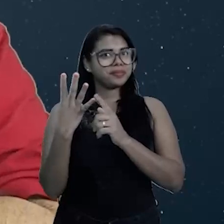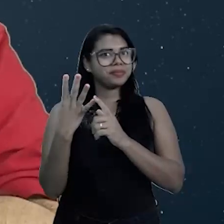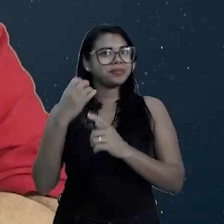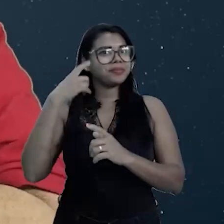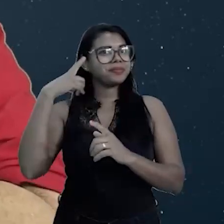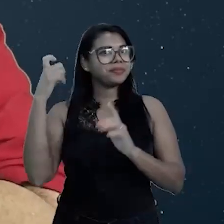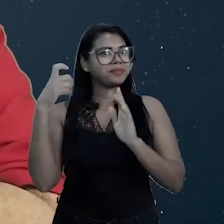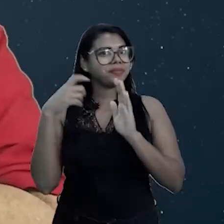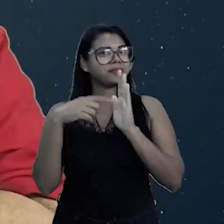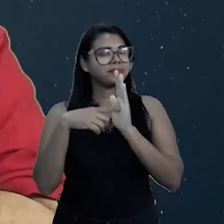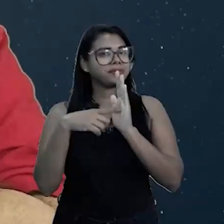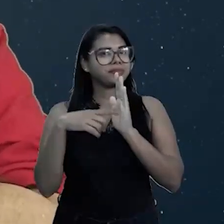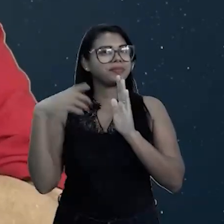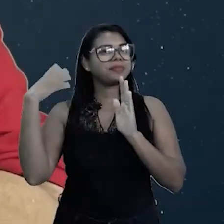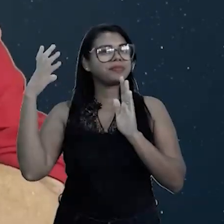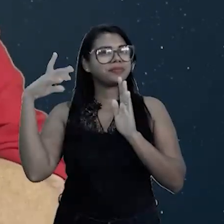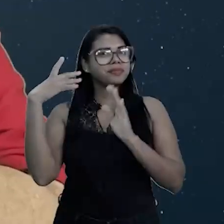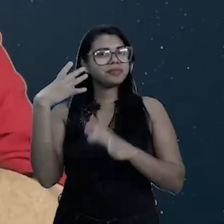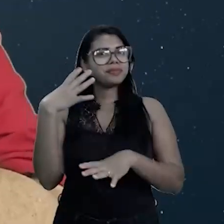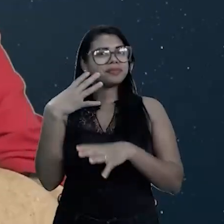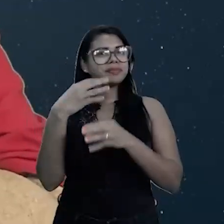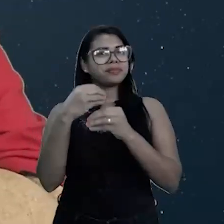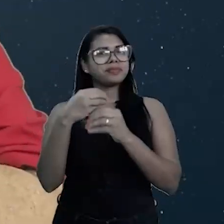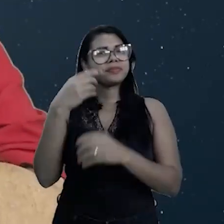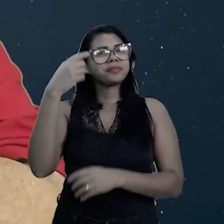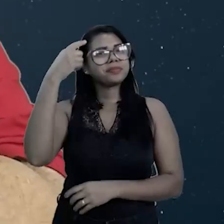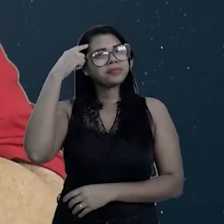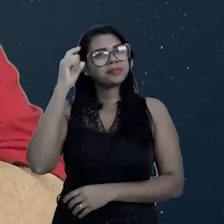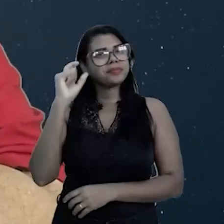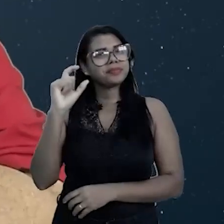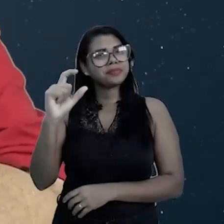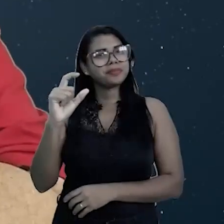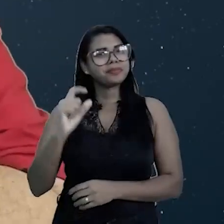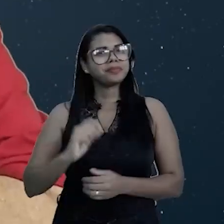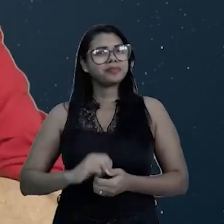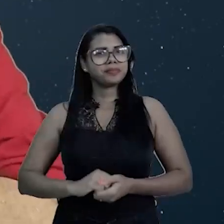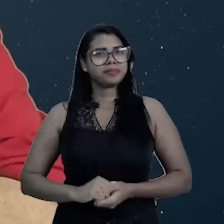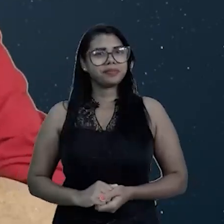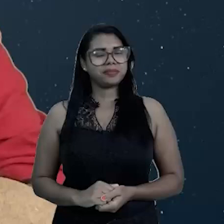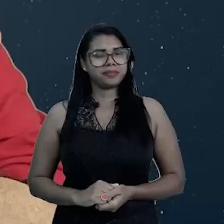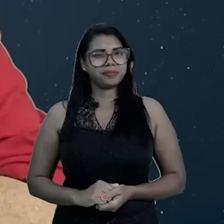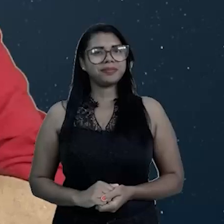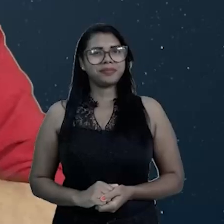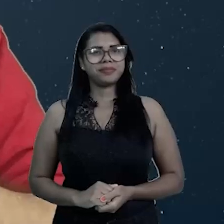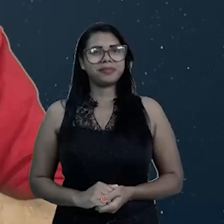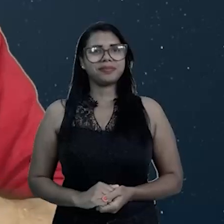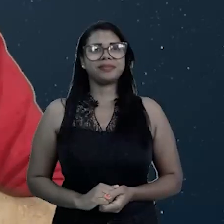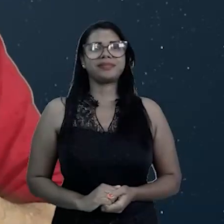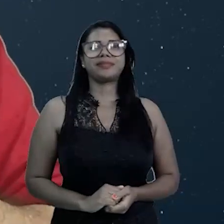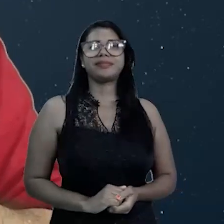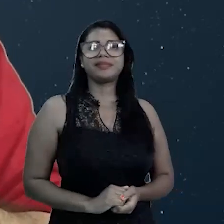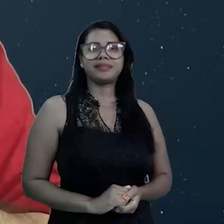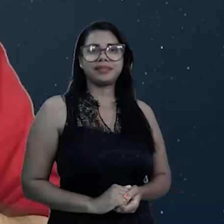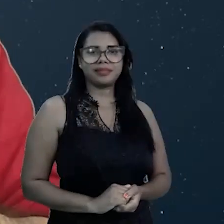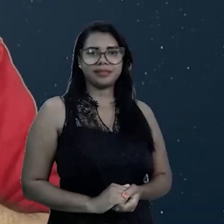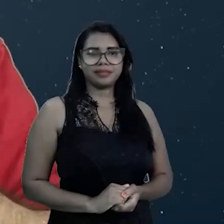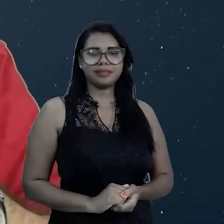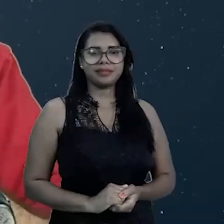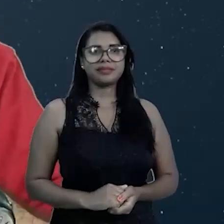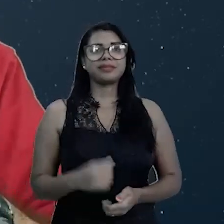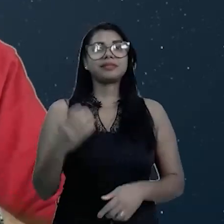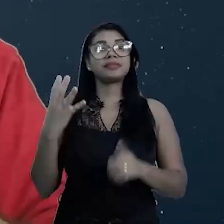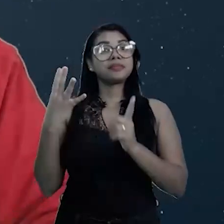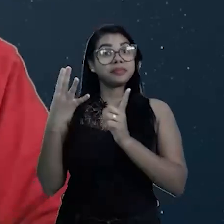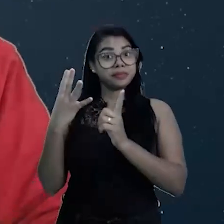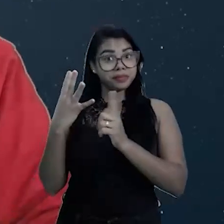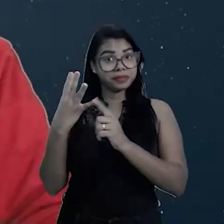som, construção, pensamento e figuras de palavras. Vamos trabalhar essas figuras, vamos